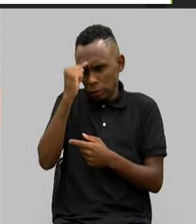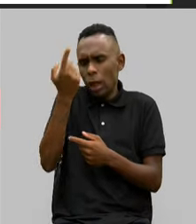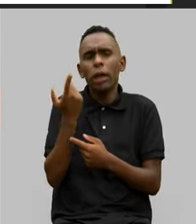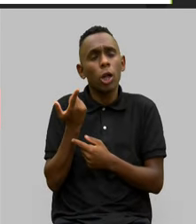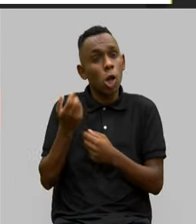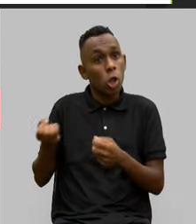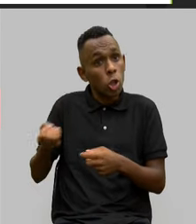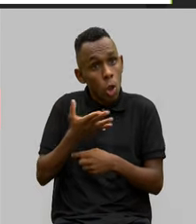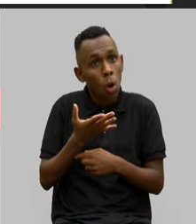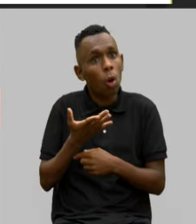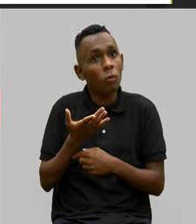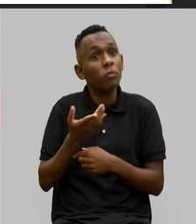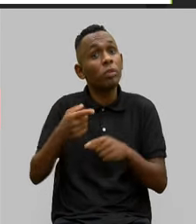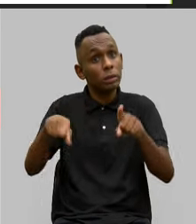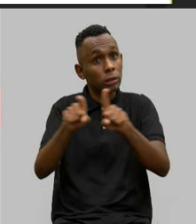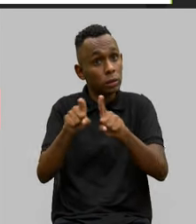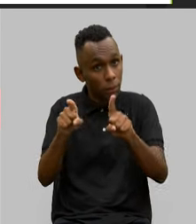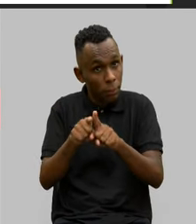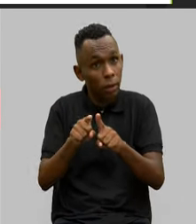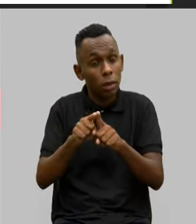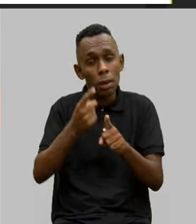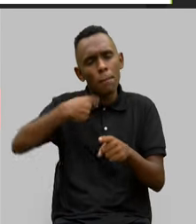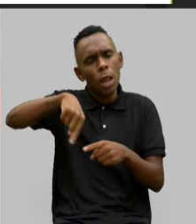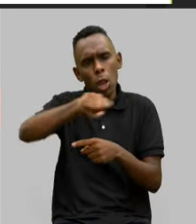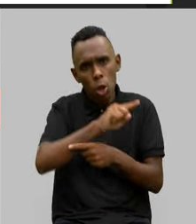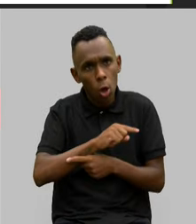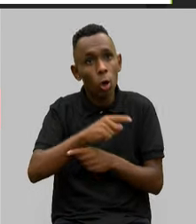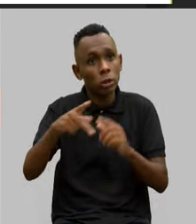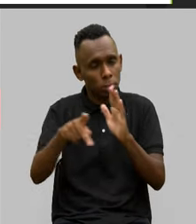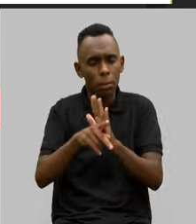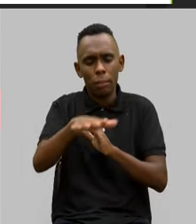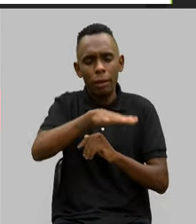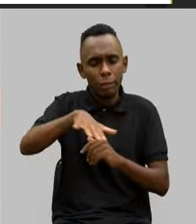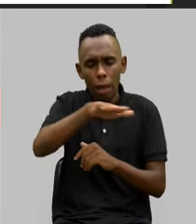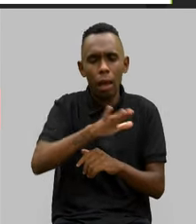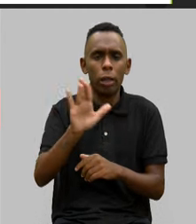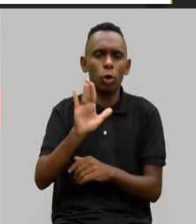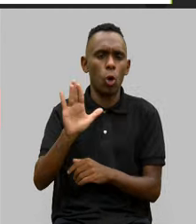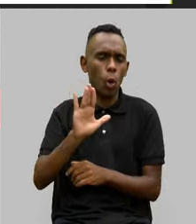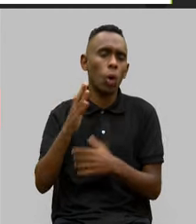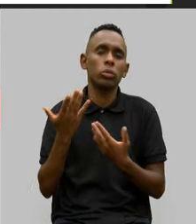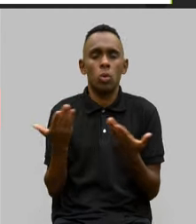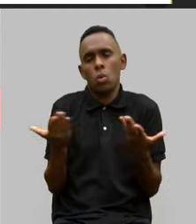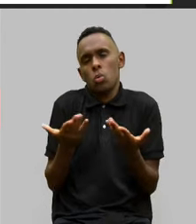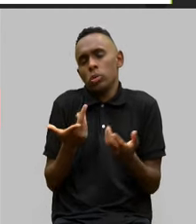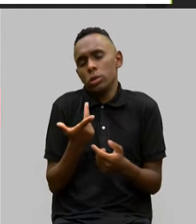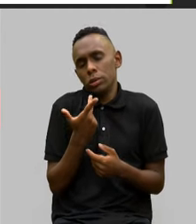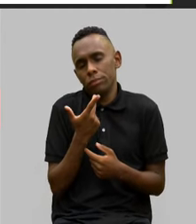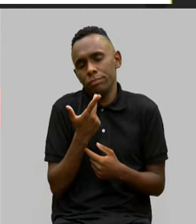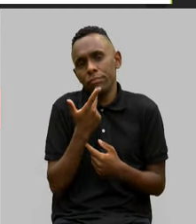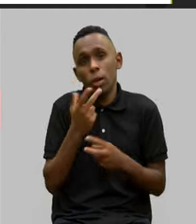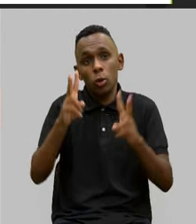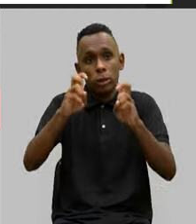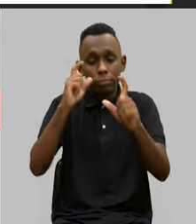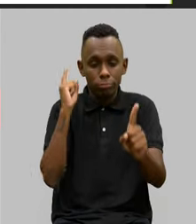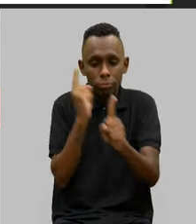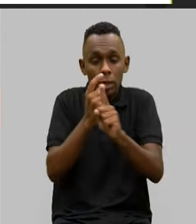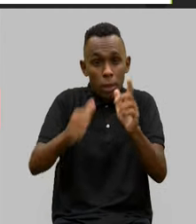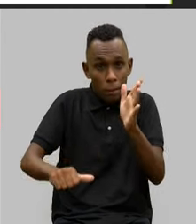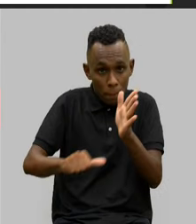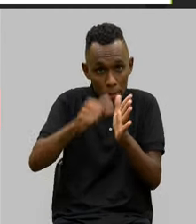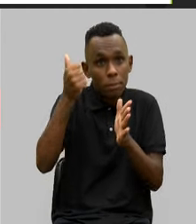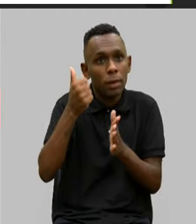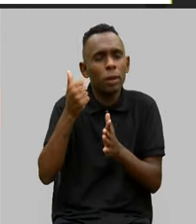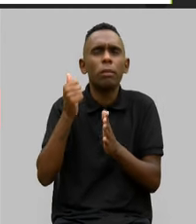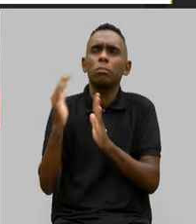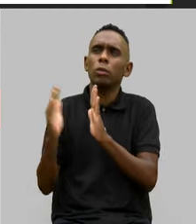inusitada inclusive para nós de cannabis já foi citado aqui hoje que a primeira Identificação do cannabidiol